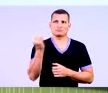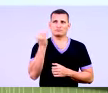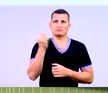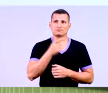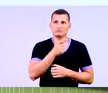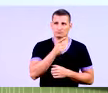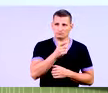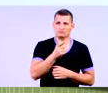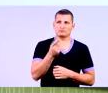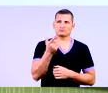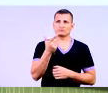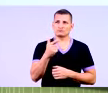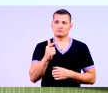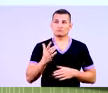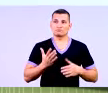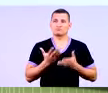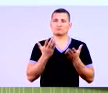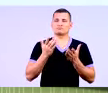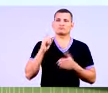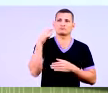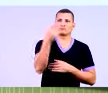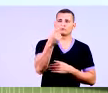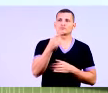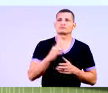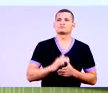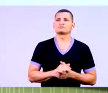surpresas lá na frente também